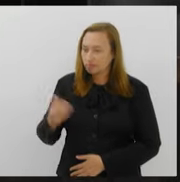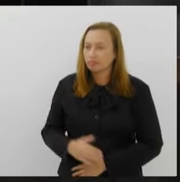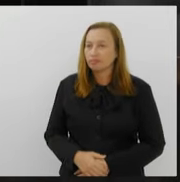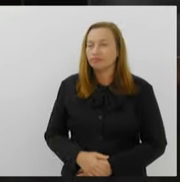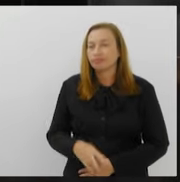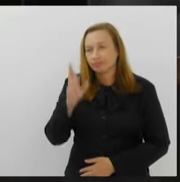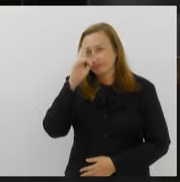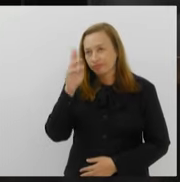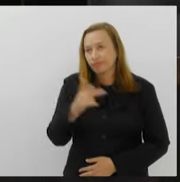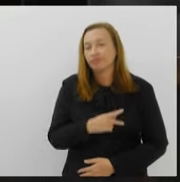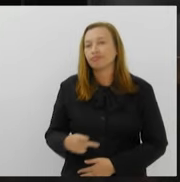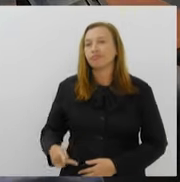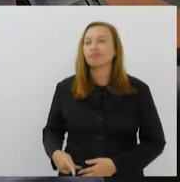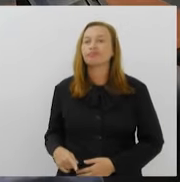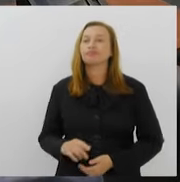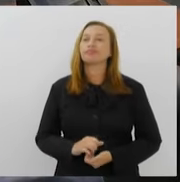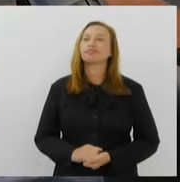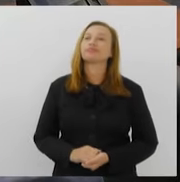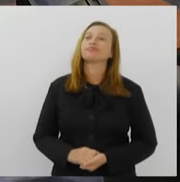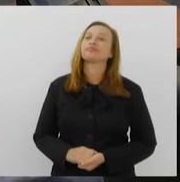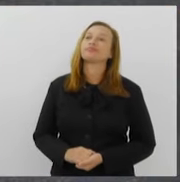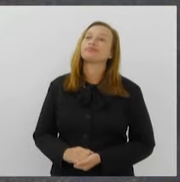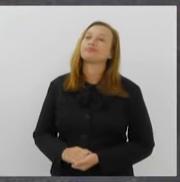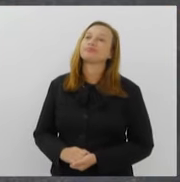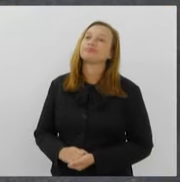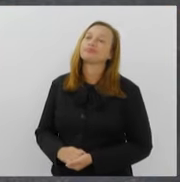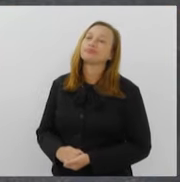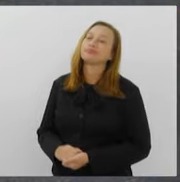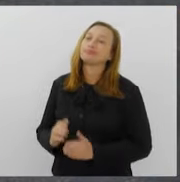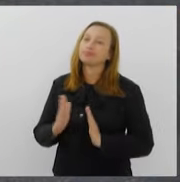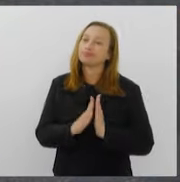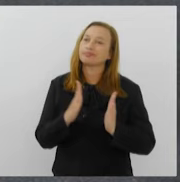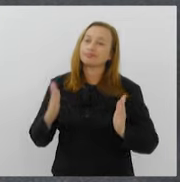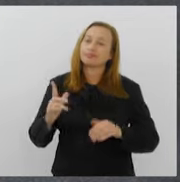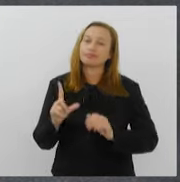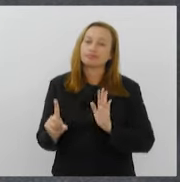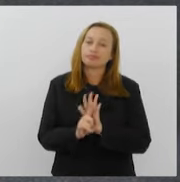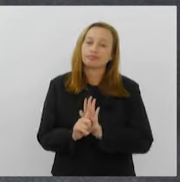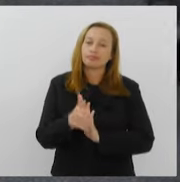Senhor presidente, recentemente foi promulgada a Lei Estadual